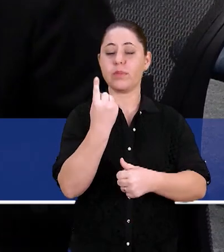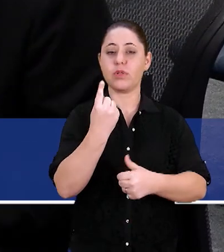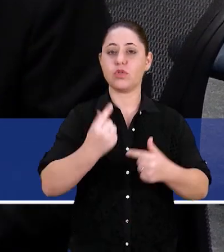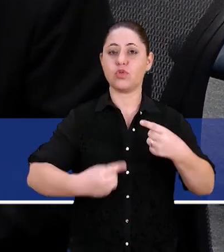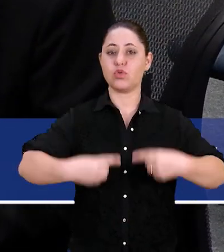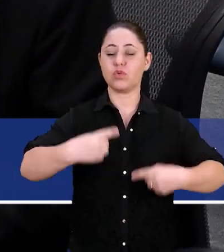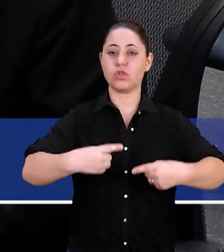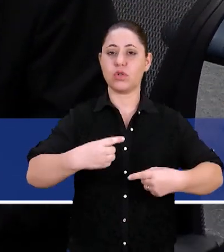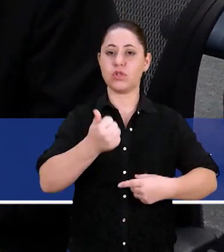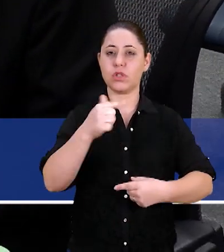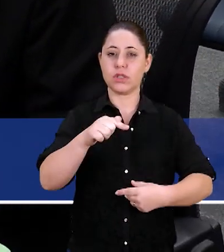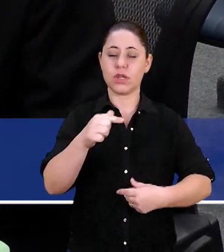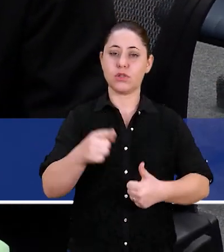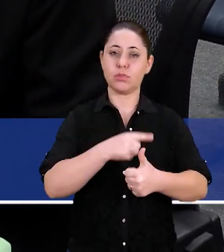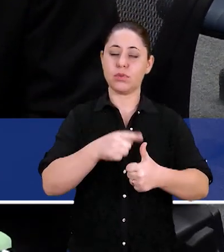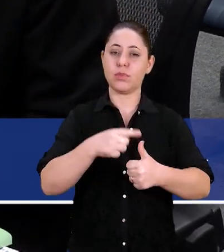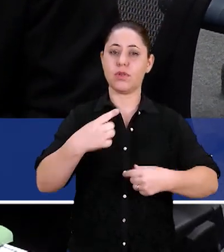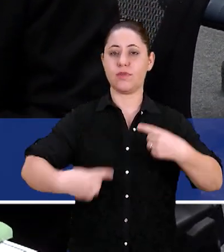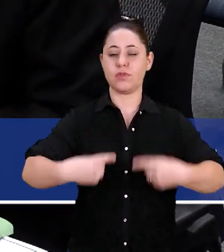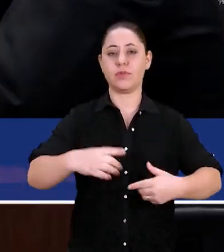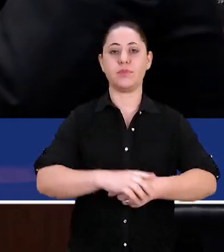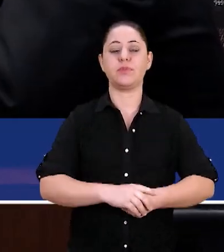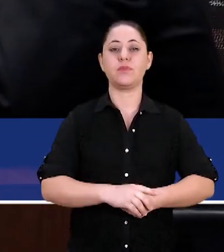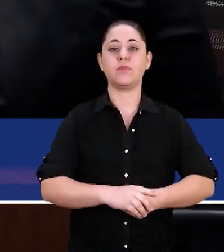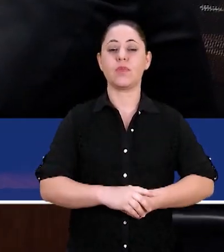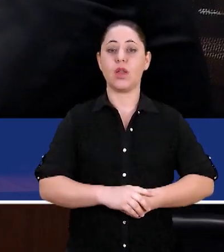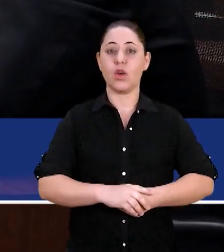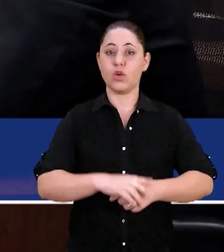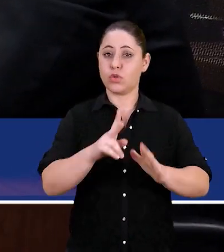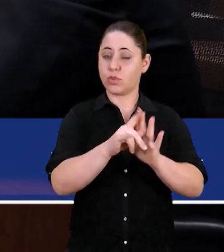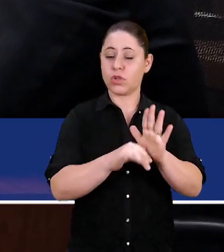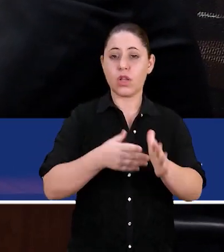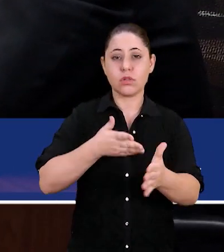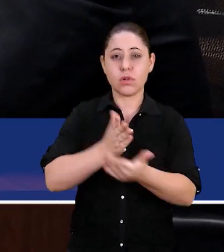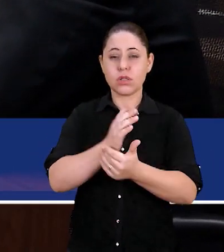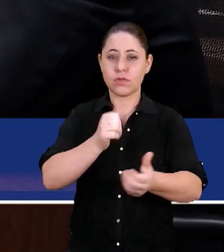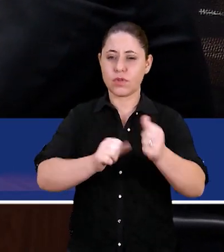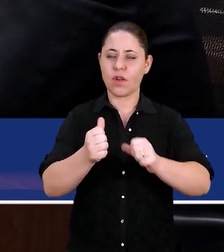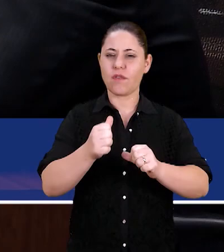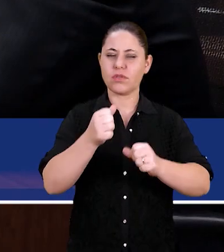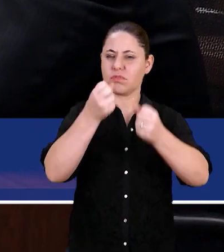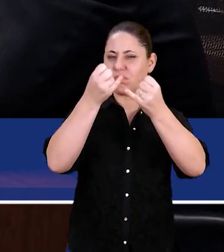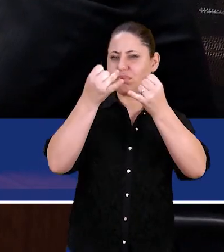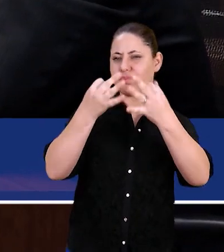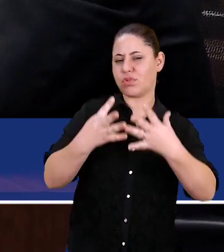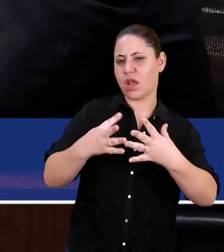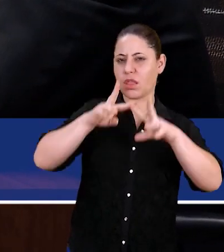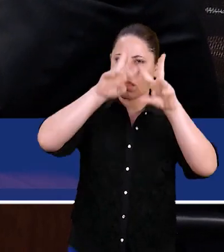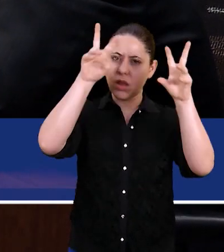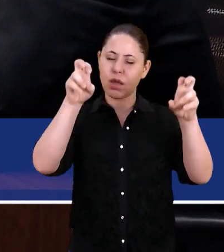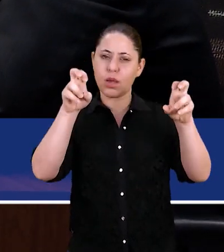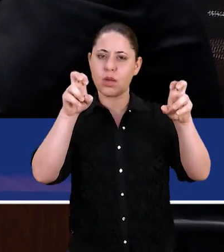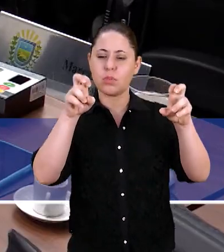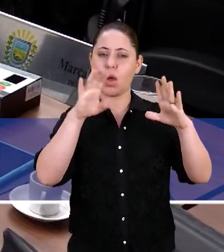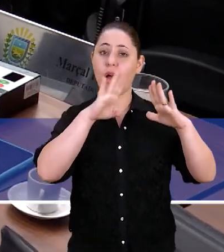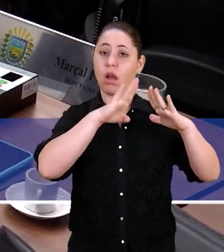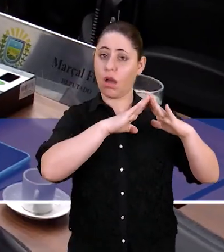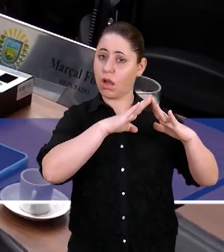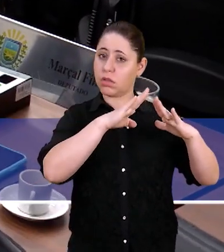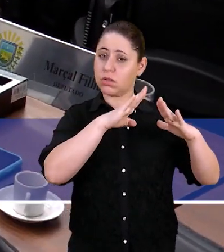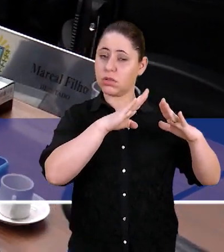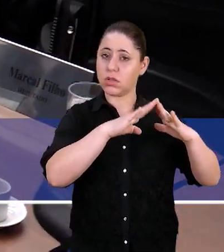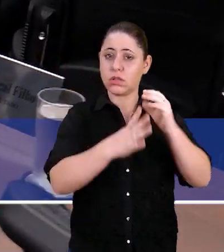em discussão única e 17 em primeira votação. Os projetos analisados e aprovados versam sobre vários assuntos